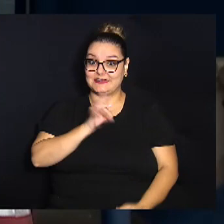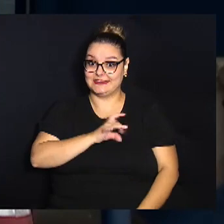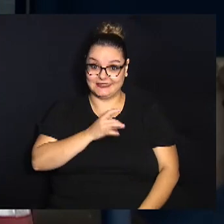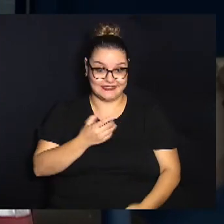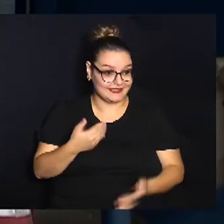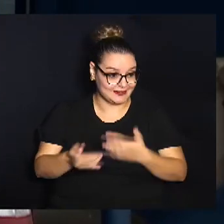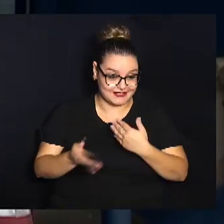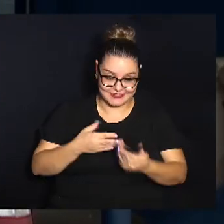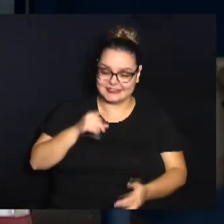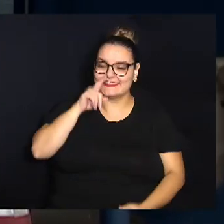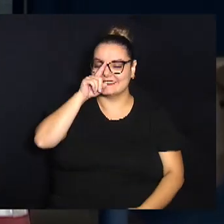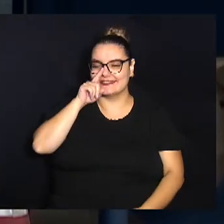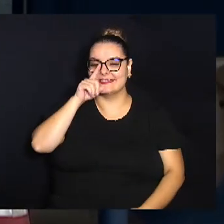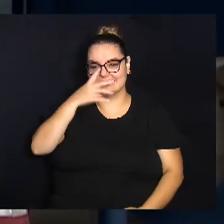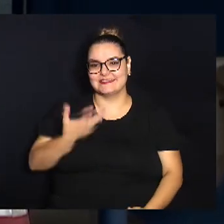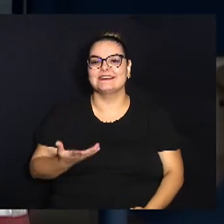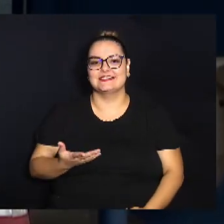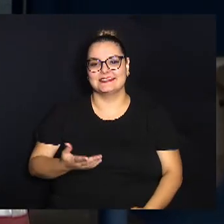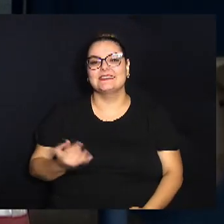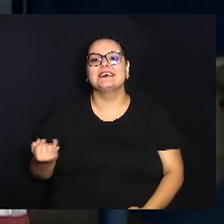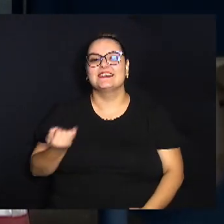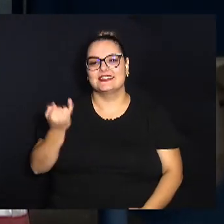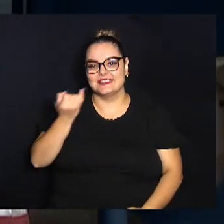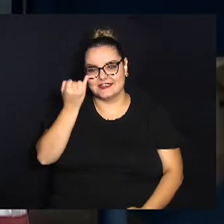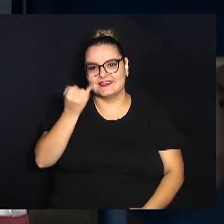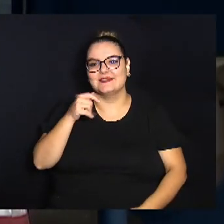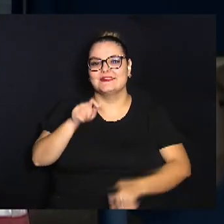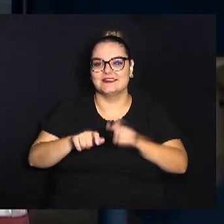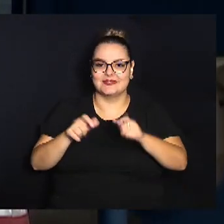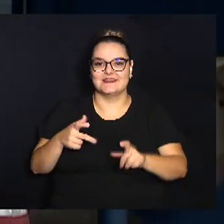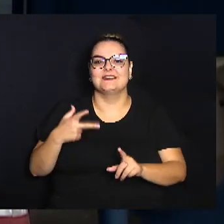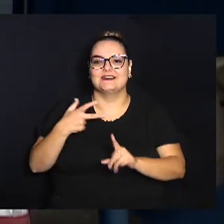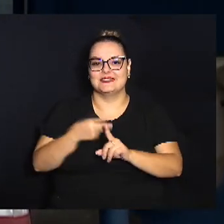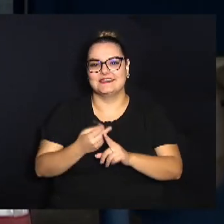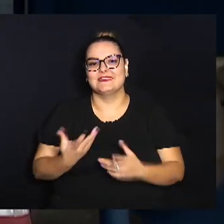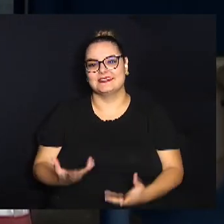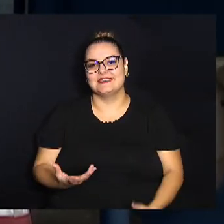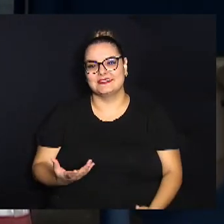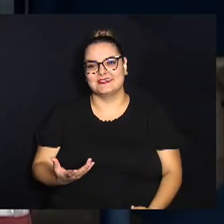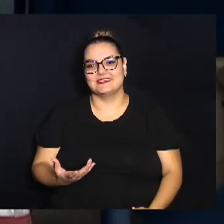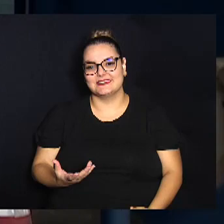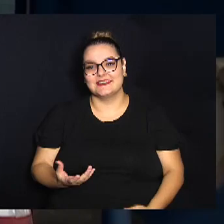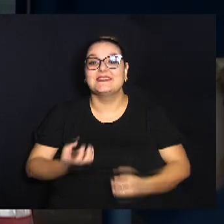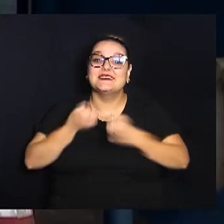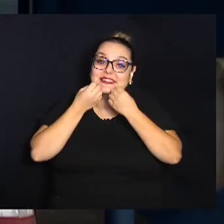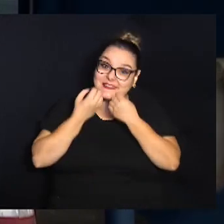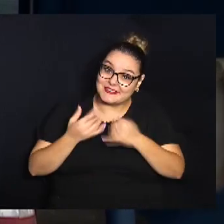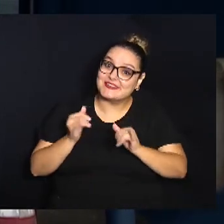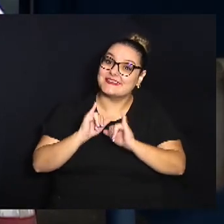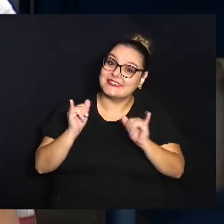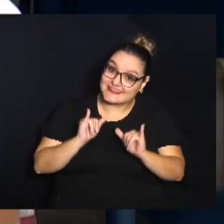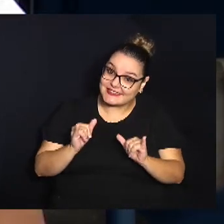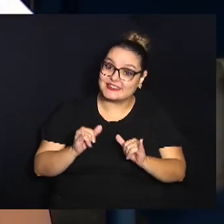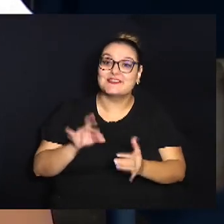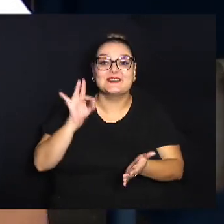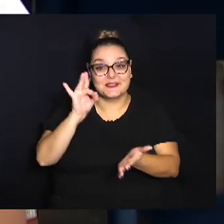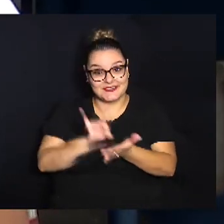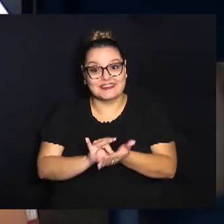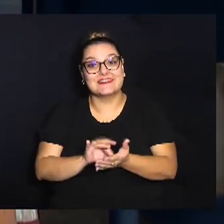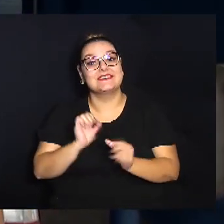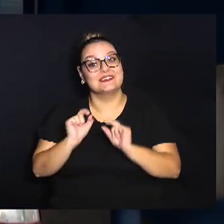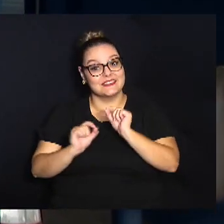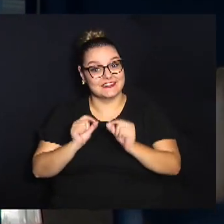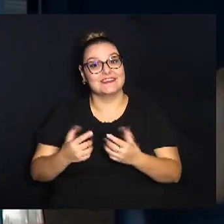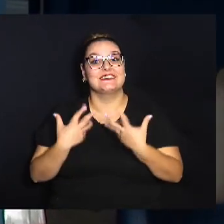qualquer risco. Então, é muito importante que as pessoas recebam de fato aí a sua dose. E que bom que esse recado veio aí de fato de quem está